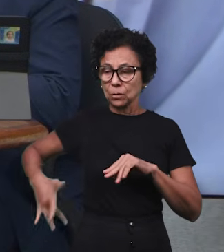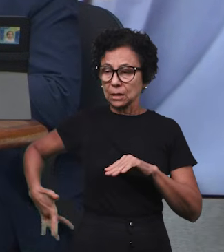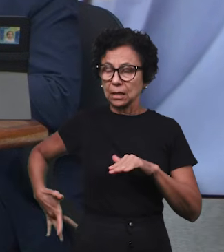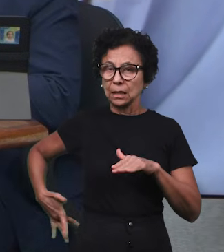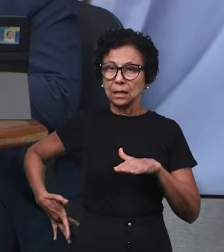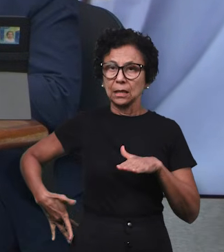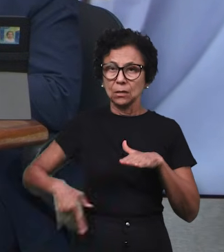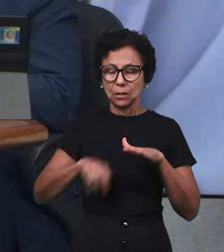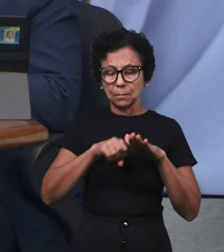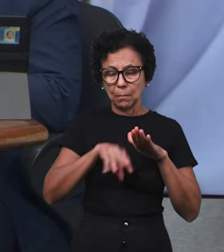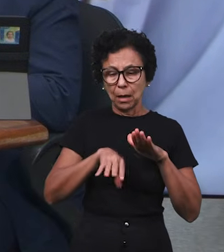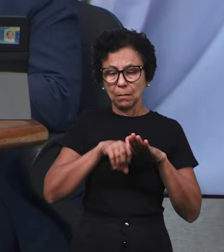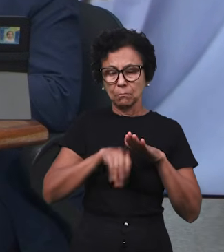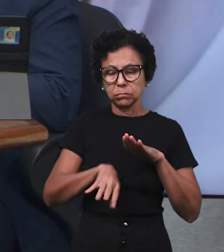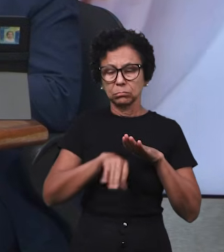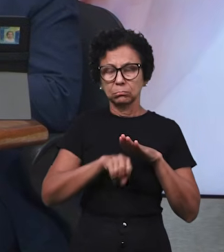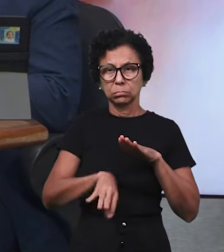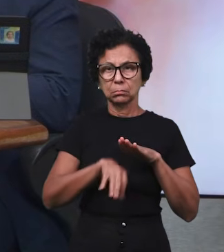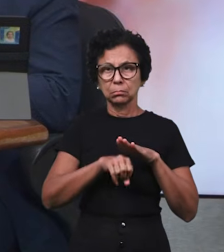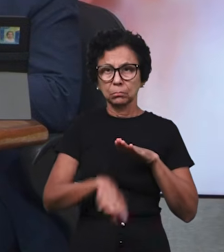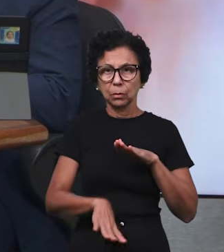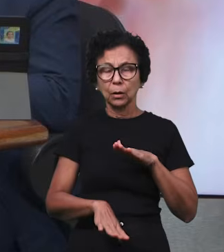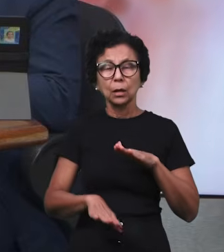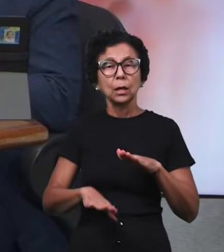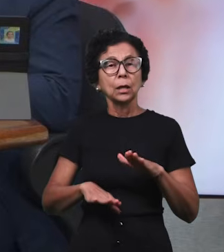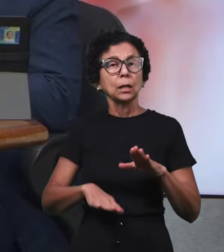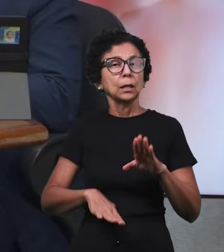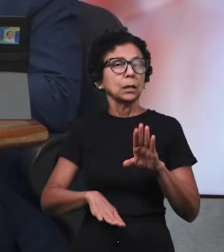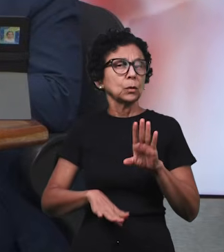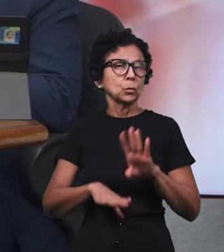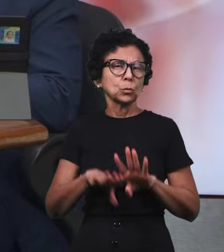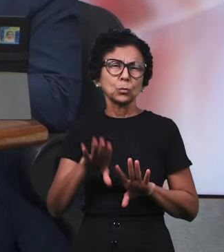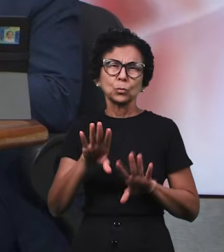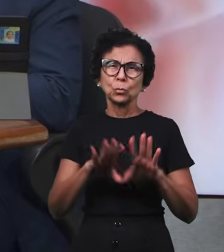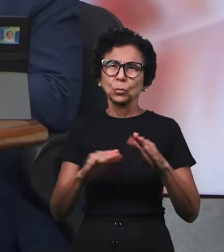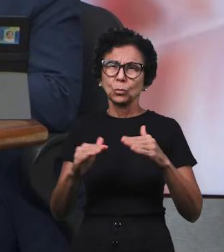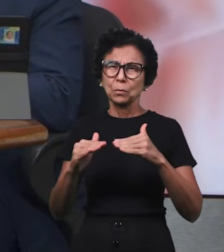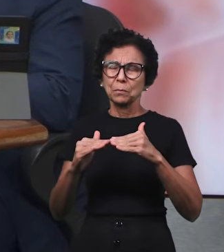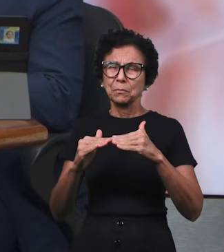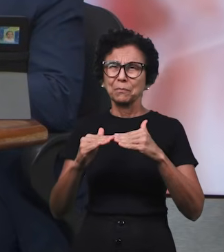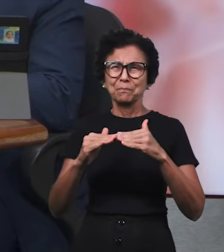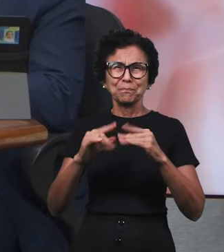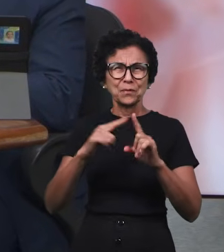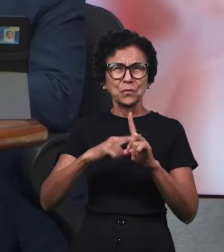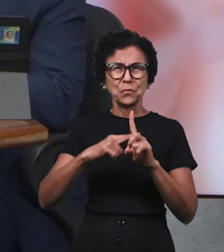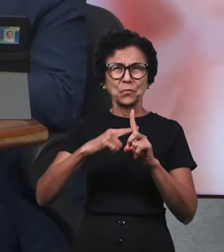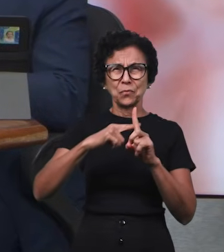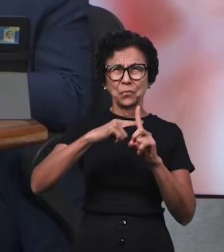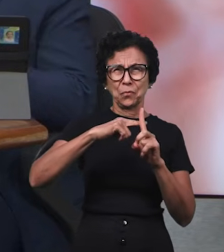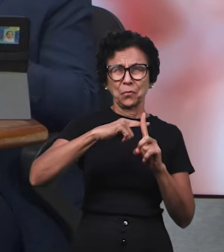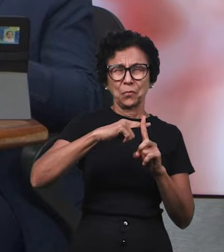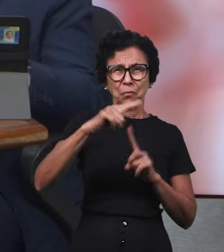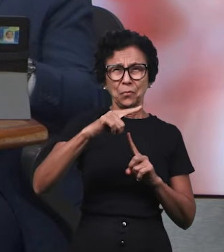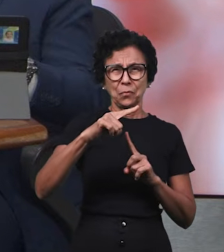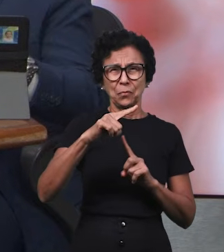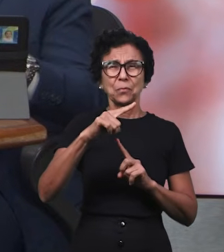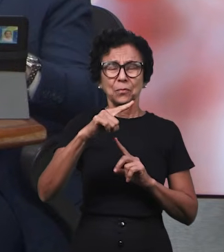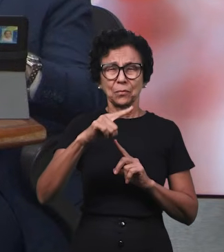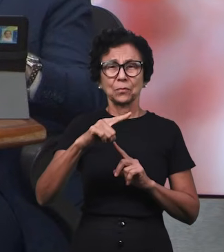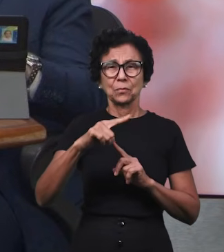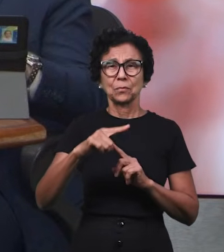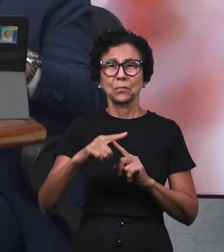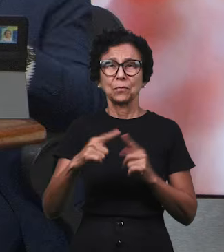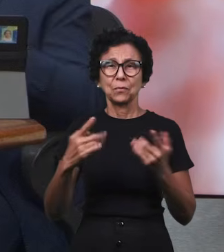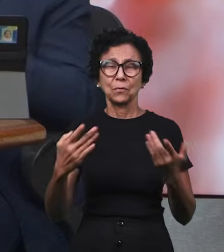substâncias também como potássio, sódio alteram e você tem uma série de problemas decorrentes,